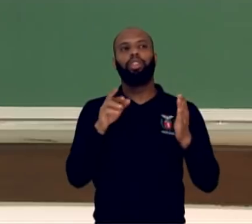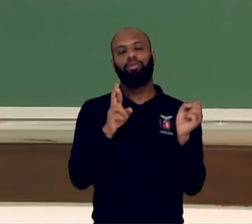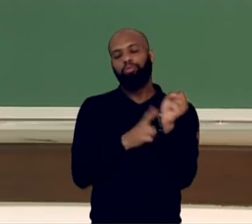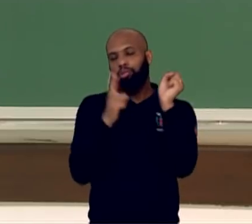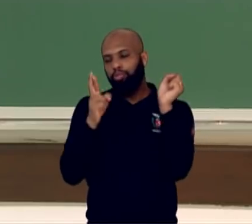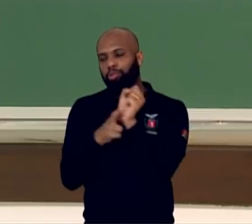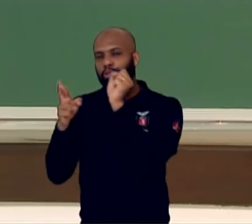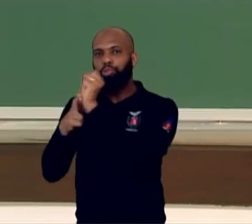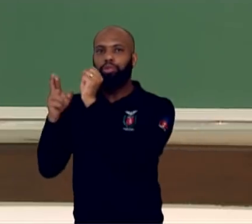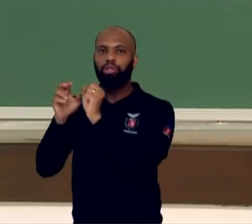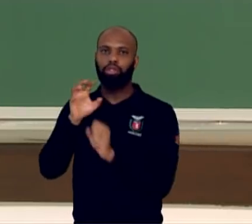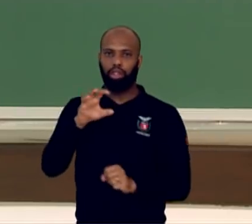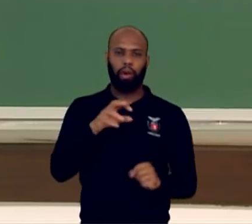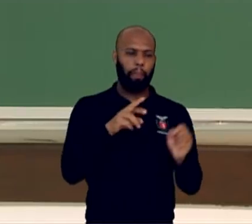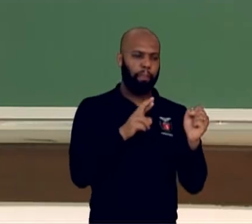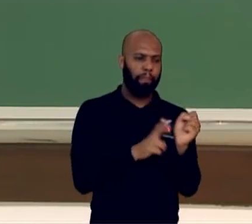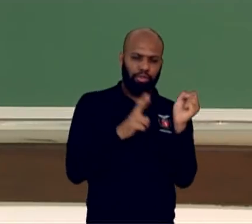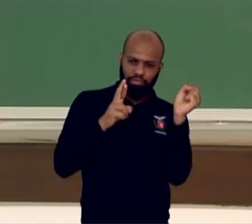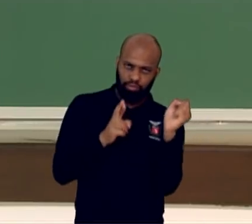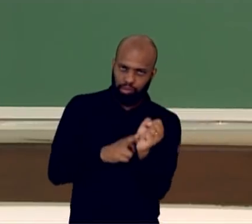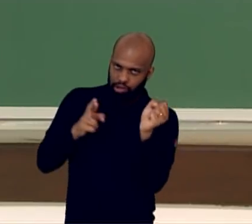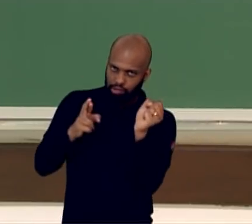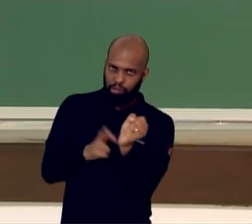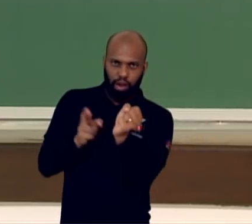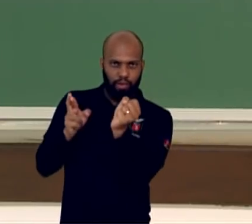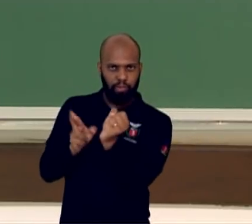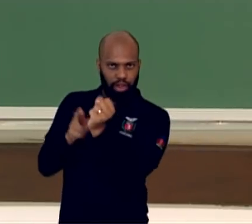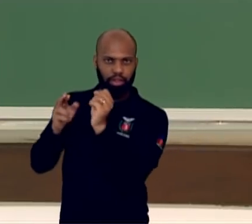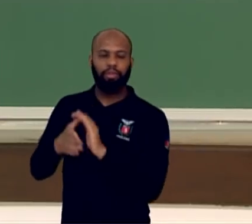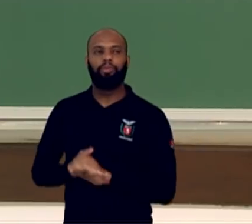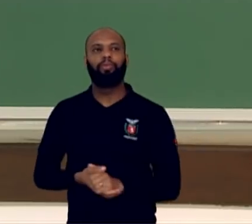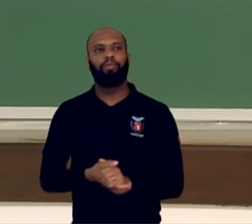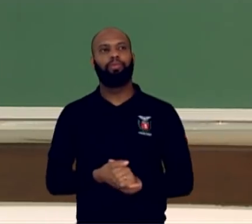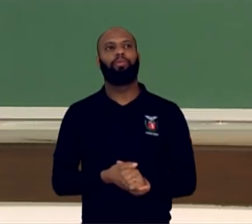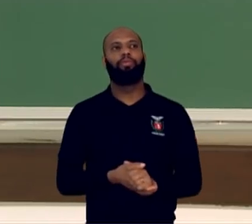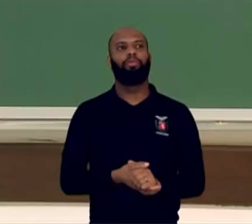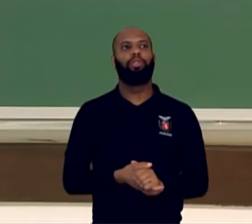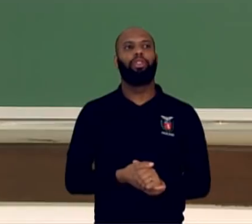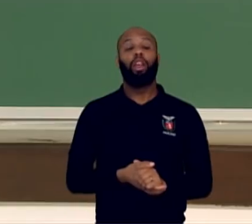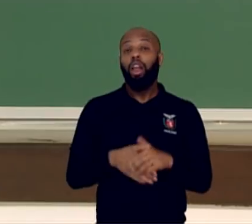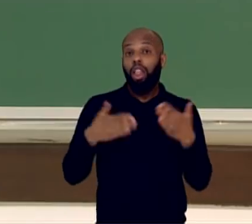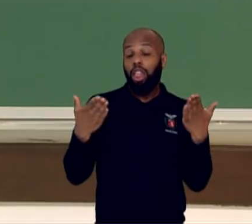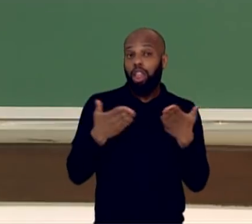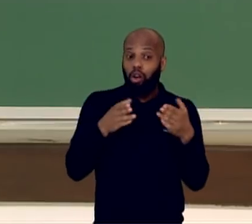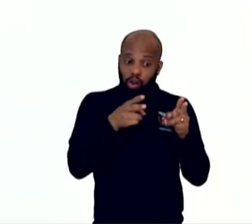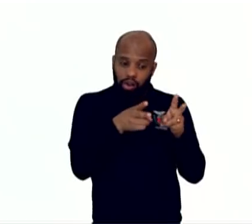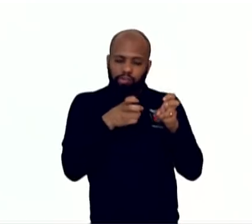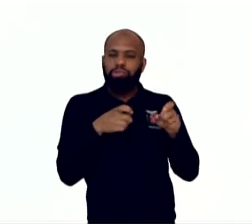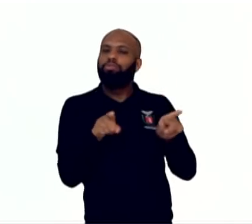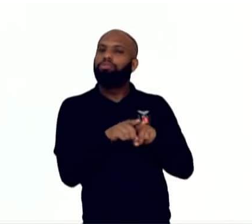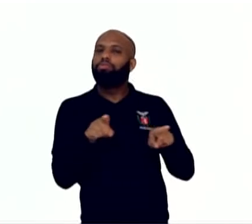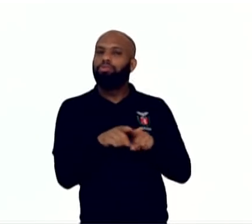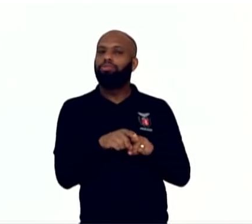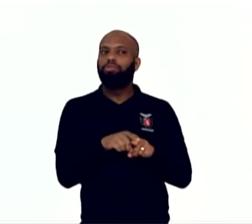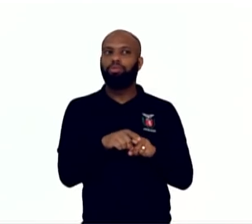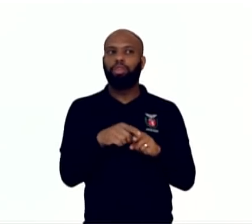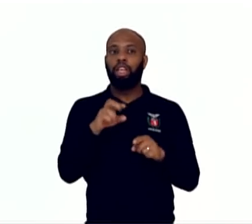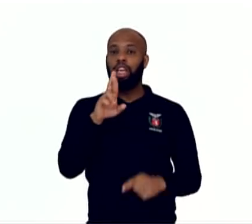essa criação de alternância com sílabas fortes e fracas. Então, vamos observar a rima? Olhe